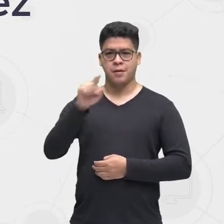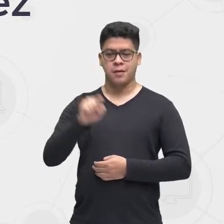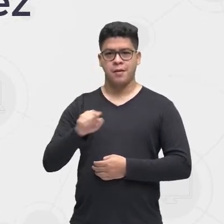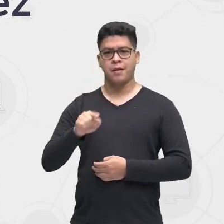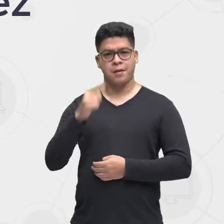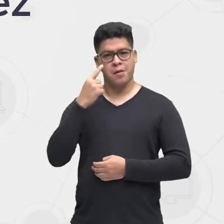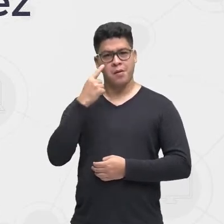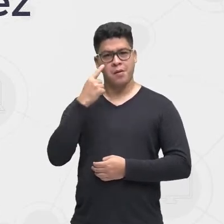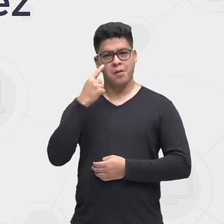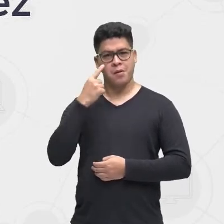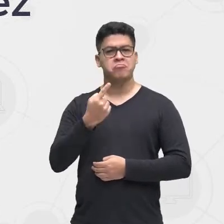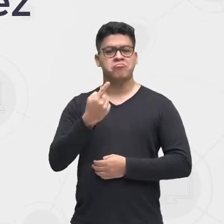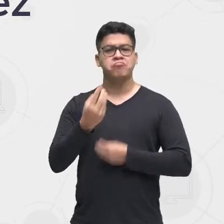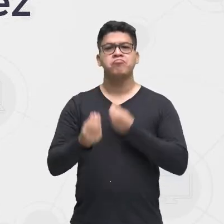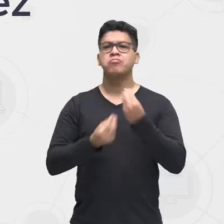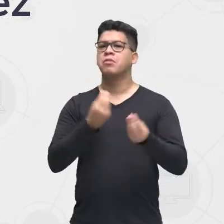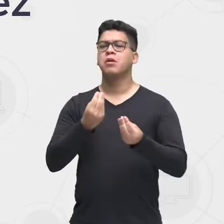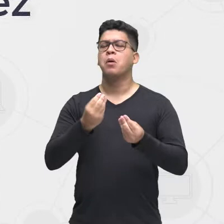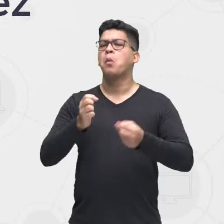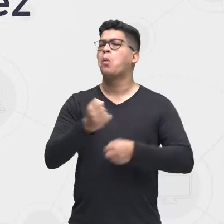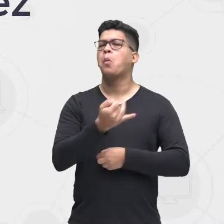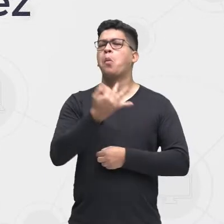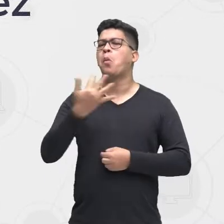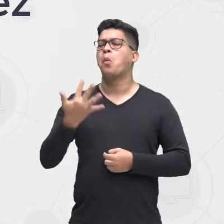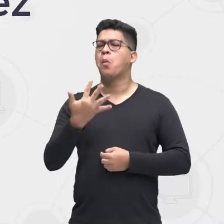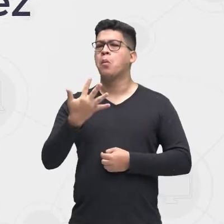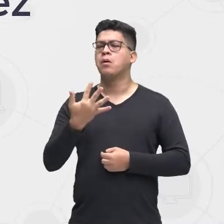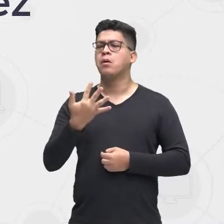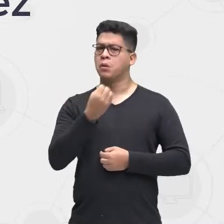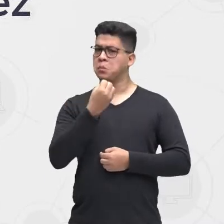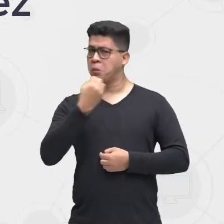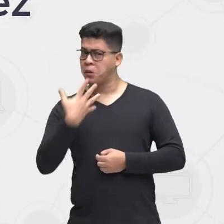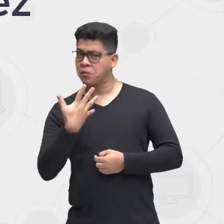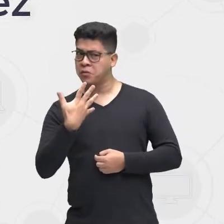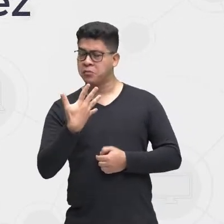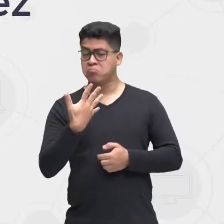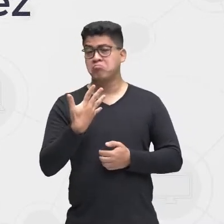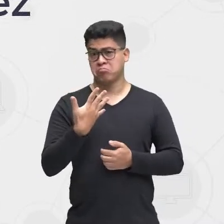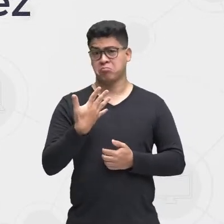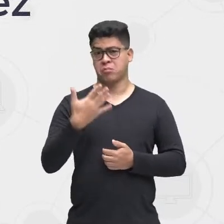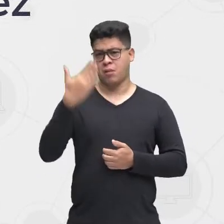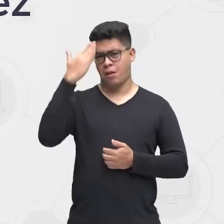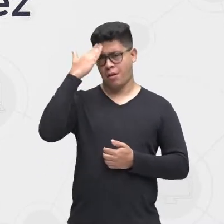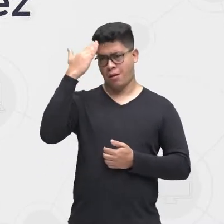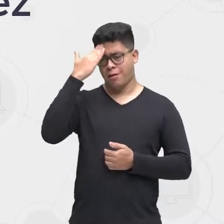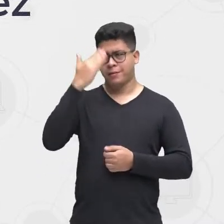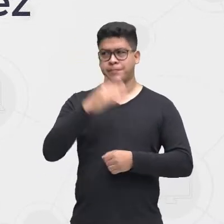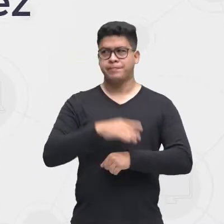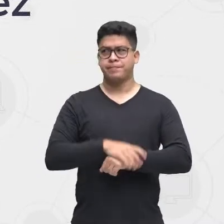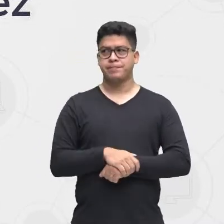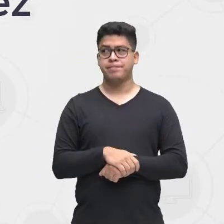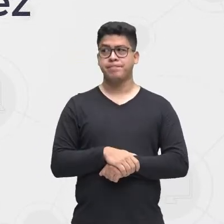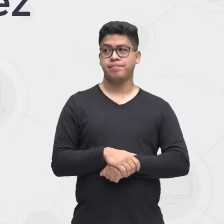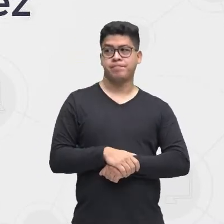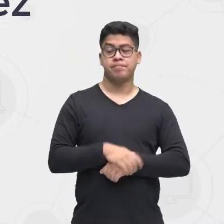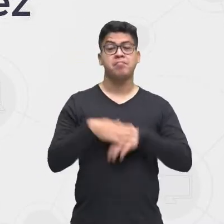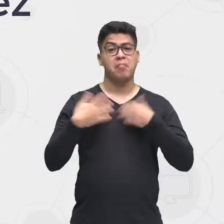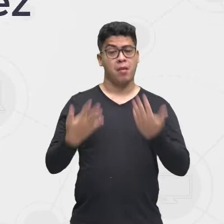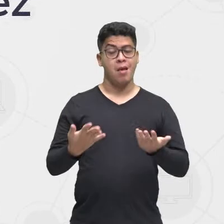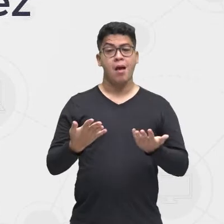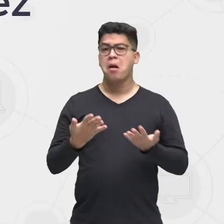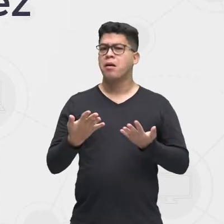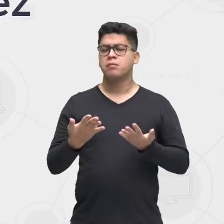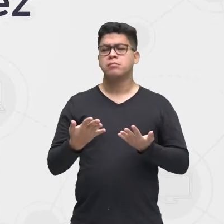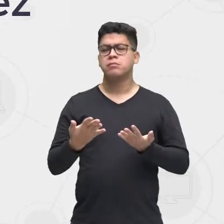Quais são os benefícios para os seus praticantes se vocês não sabem não tem problema porque vocês vão aprender hoje e quem